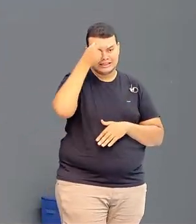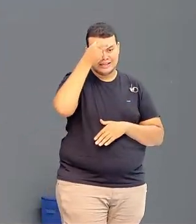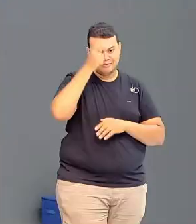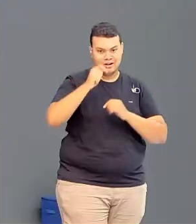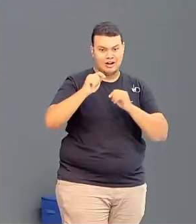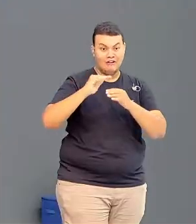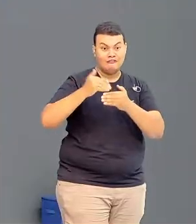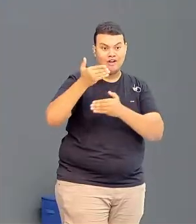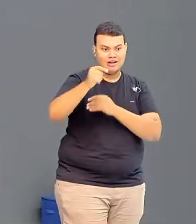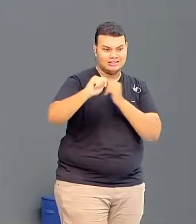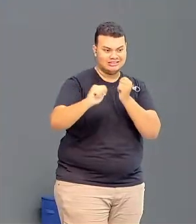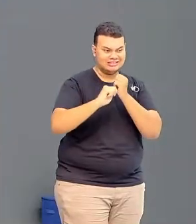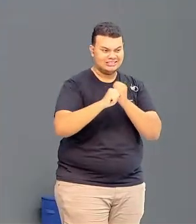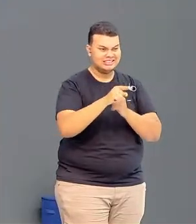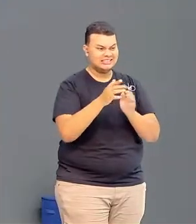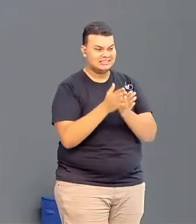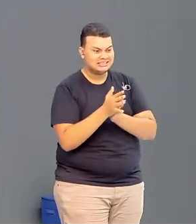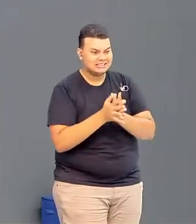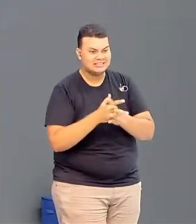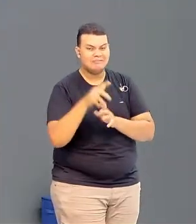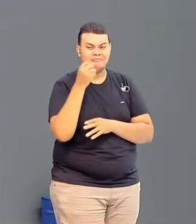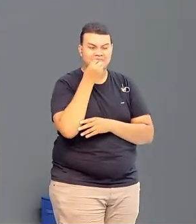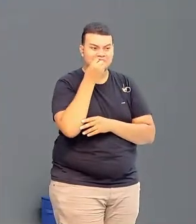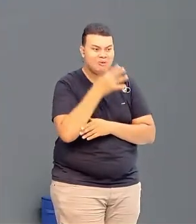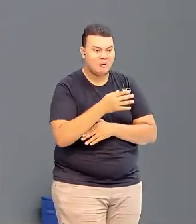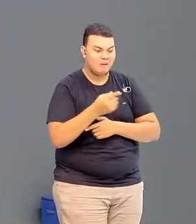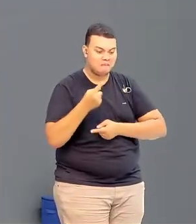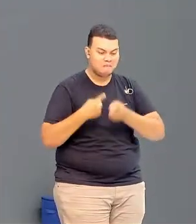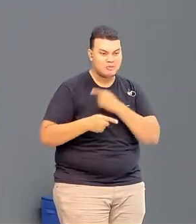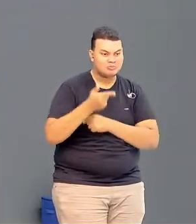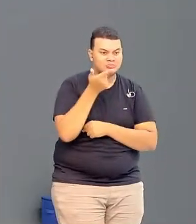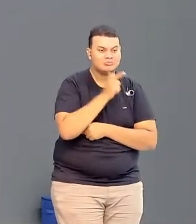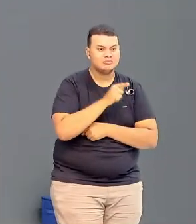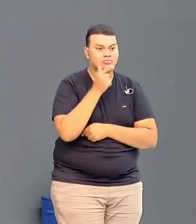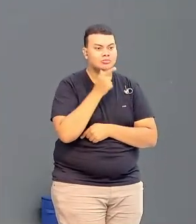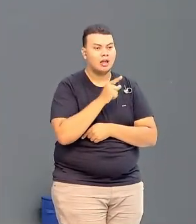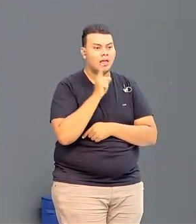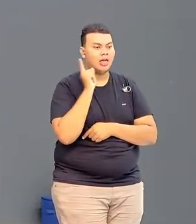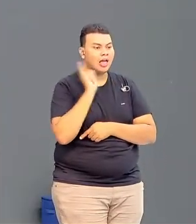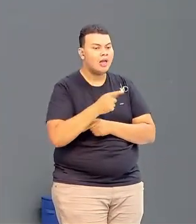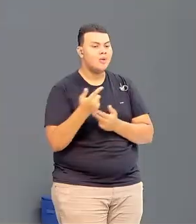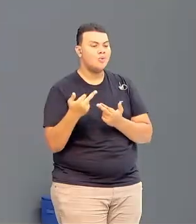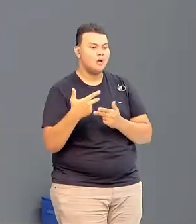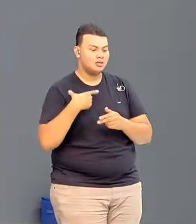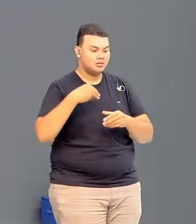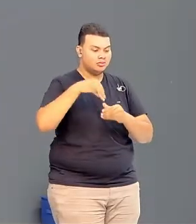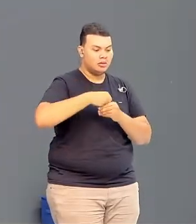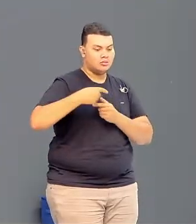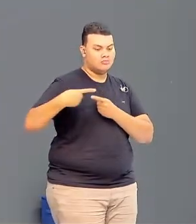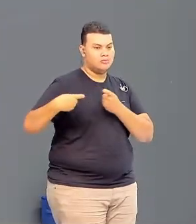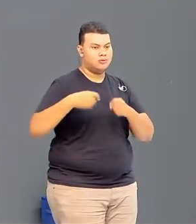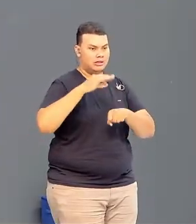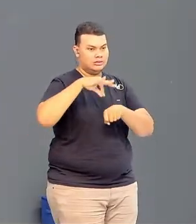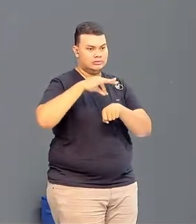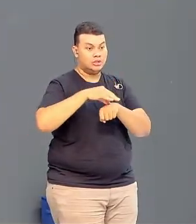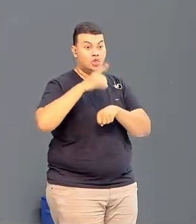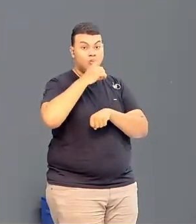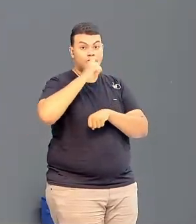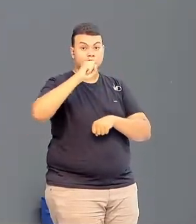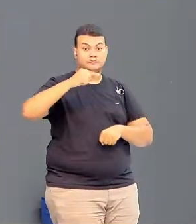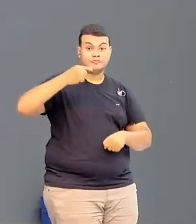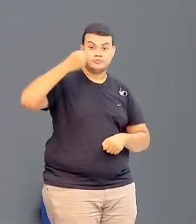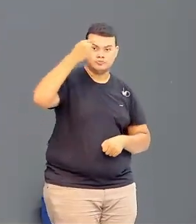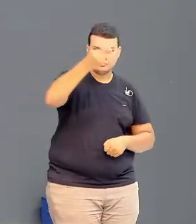a fortaleza está cumprindo o seu papel. A batalha espiritual é isso aí, tá, gente? No próximo